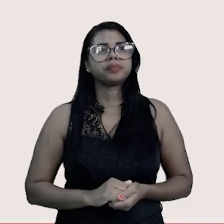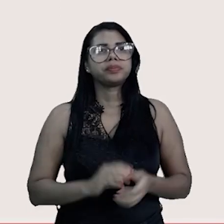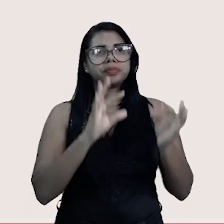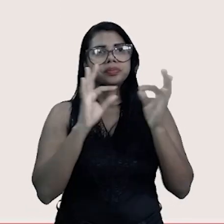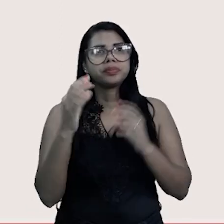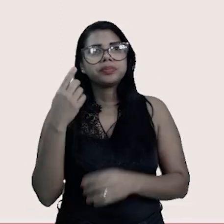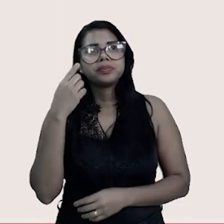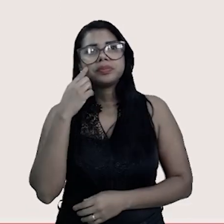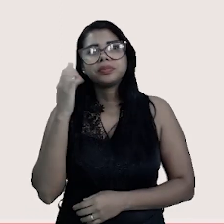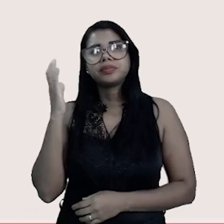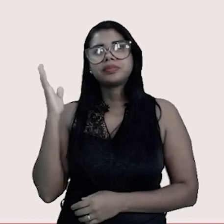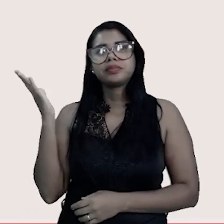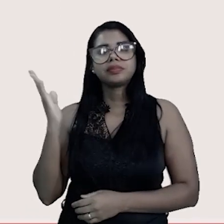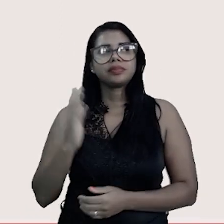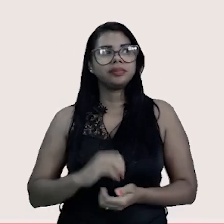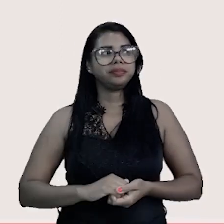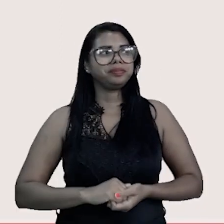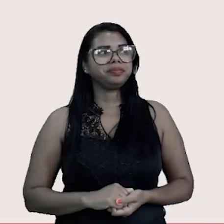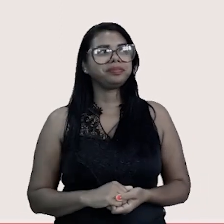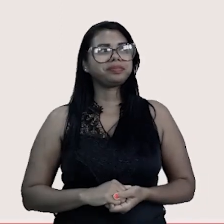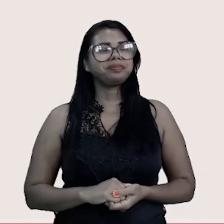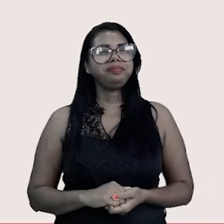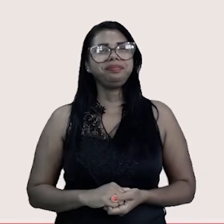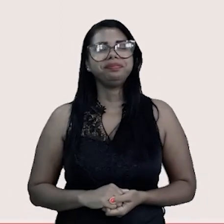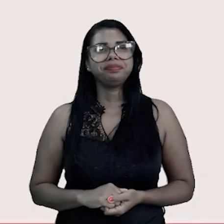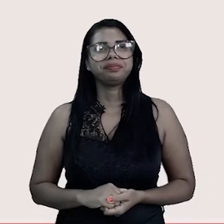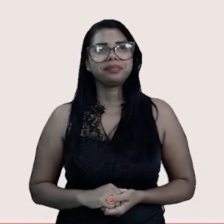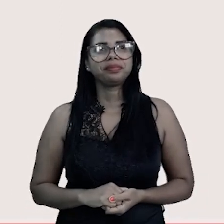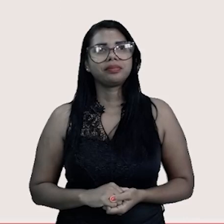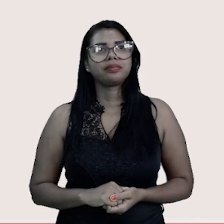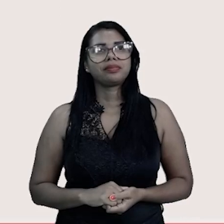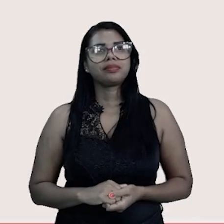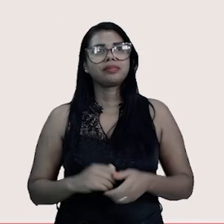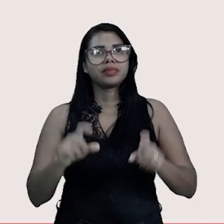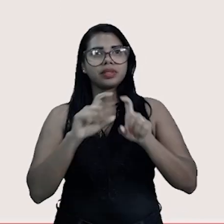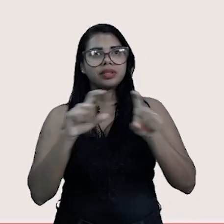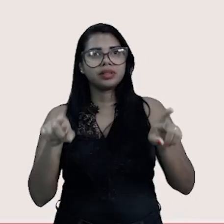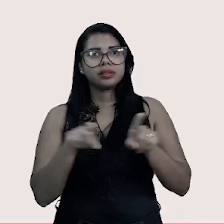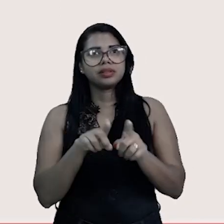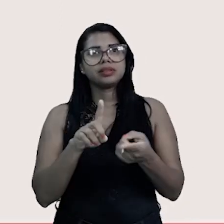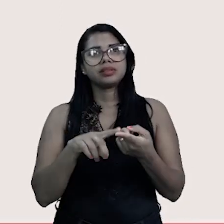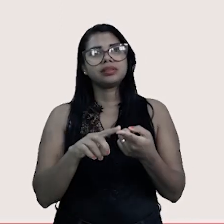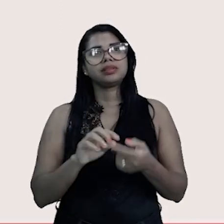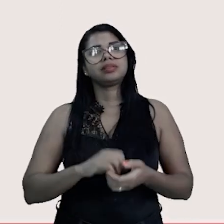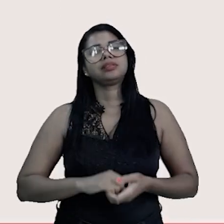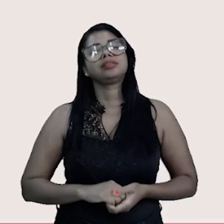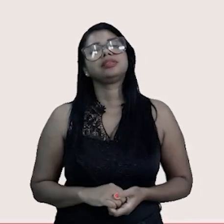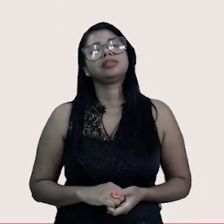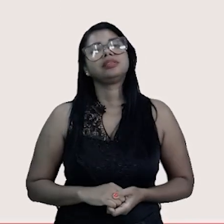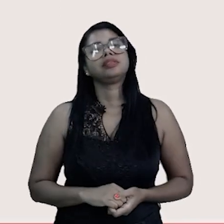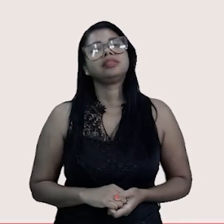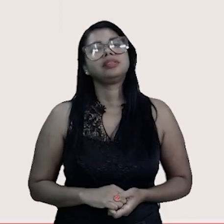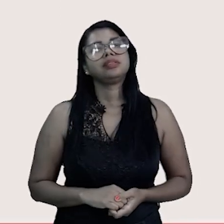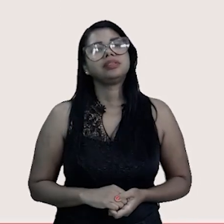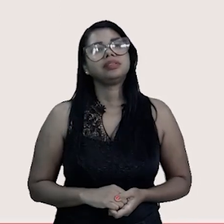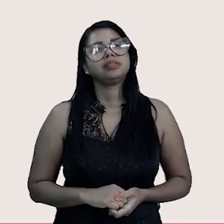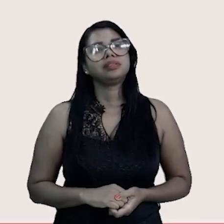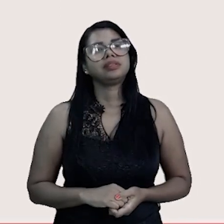ó. Tá vendo? No início do verso, ó. Então essa repetição, ela é chamada